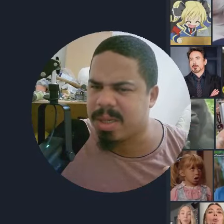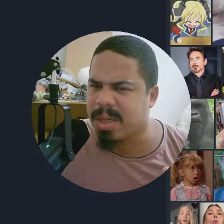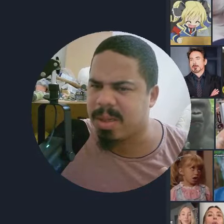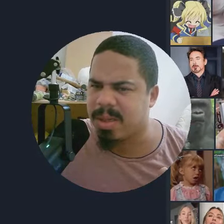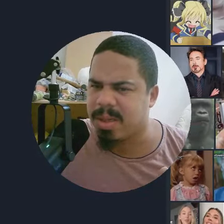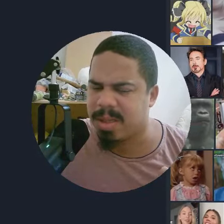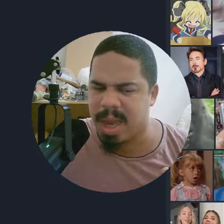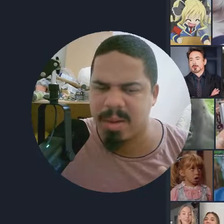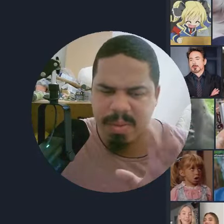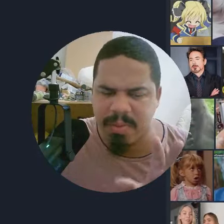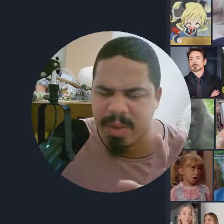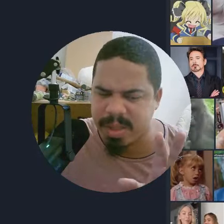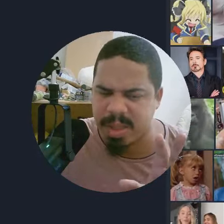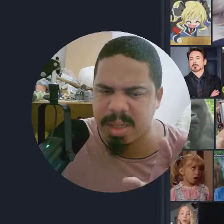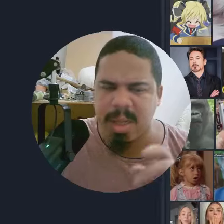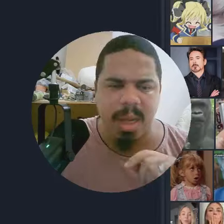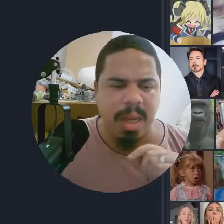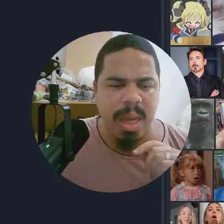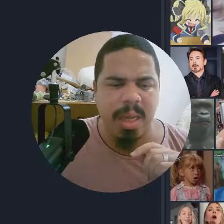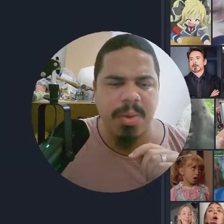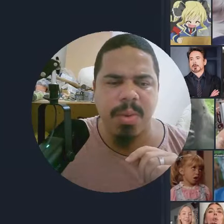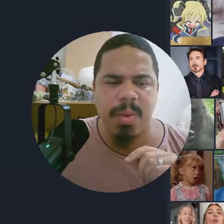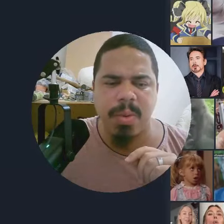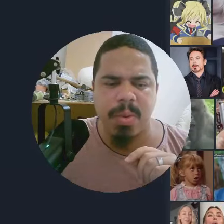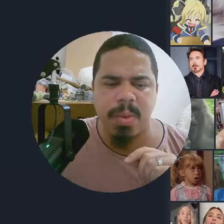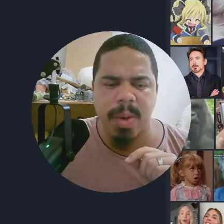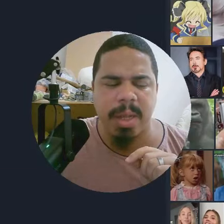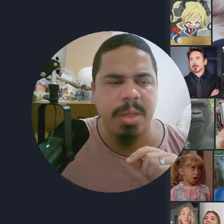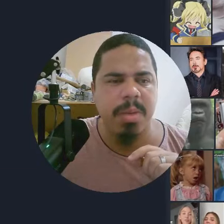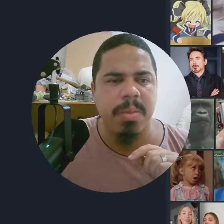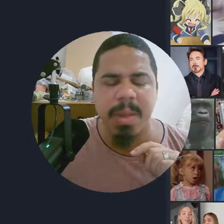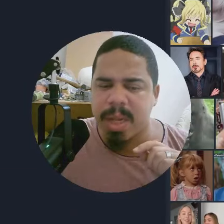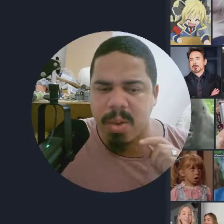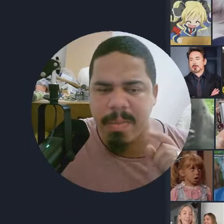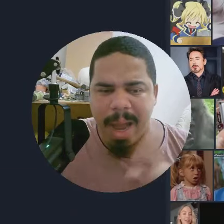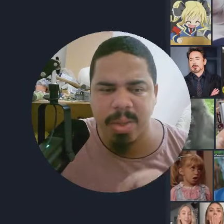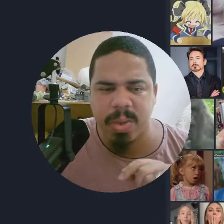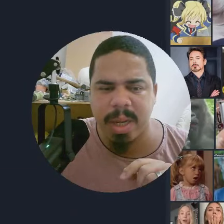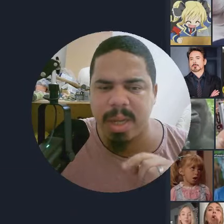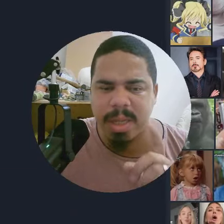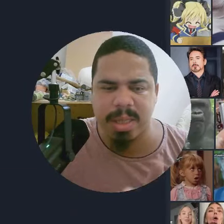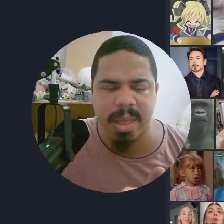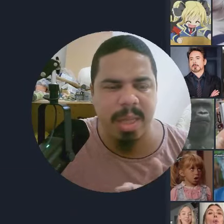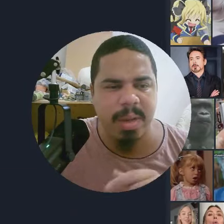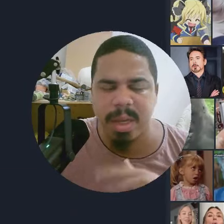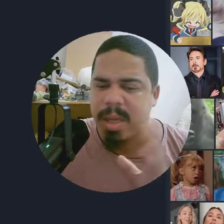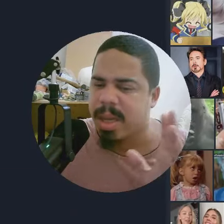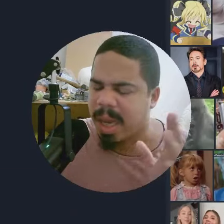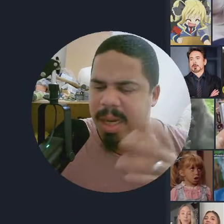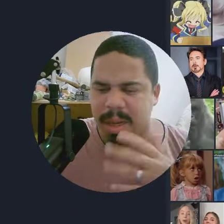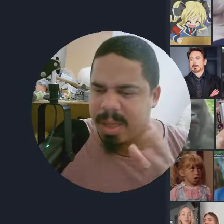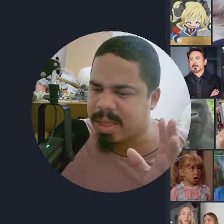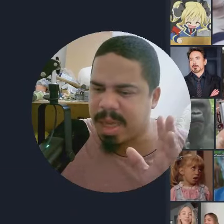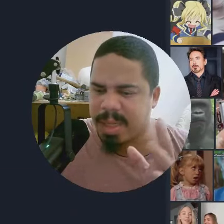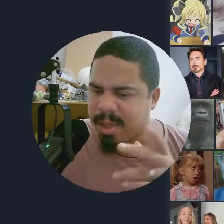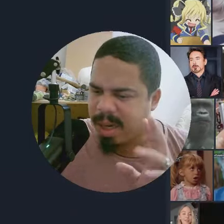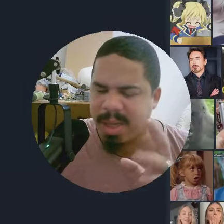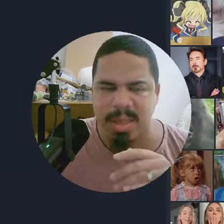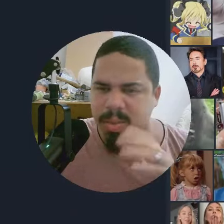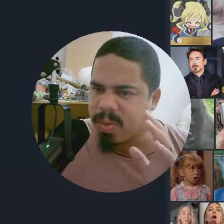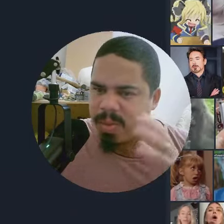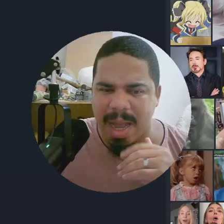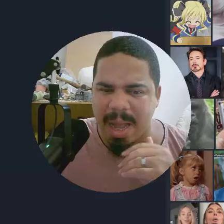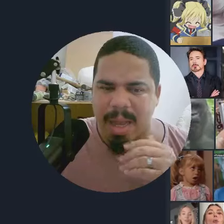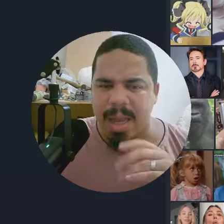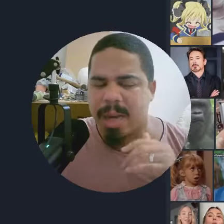Unidos e à China. Sério? Vamos ver isso aqui. E aí o Anderson me mandou mais um aqui, desse cidadão aqui. Cara, esses caras de